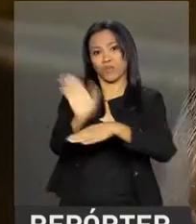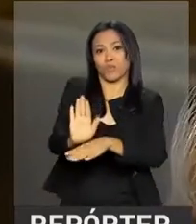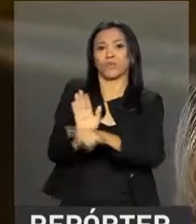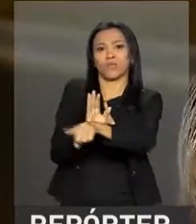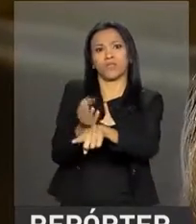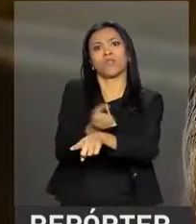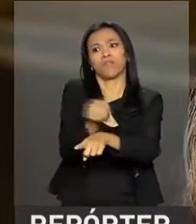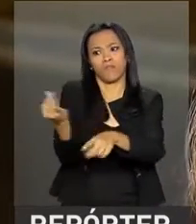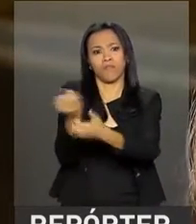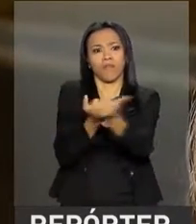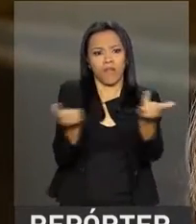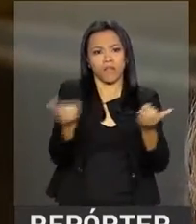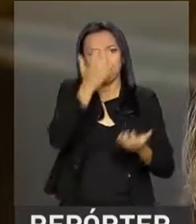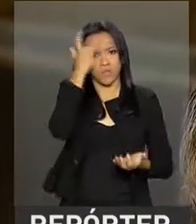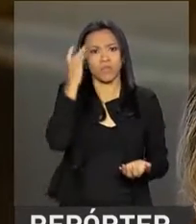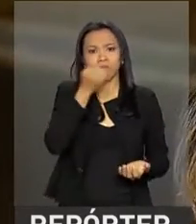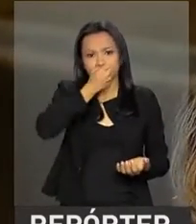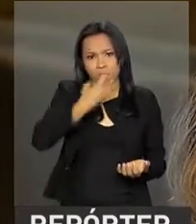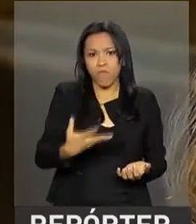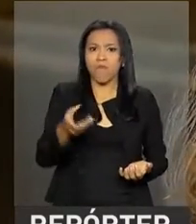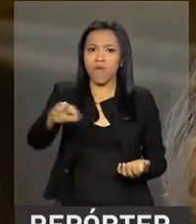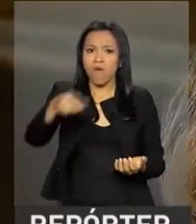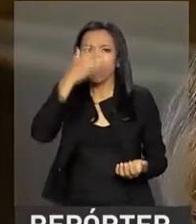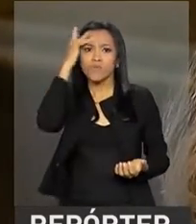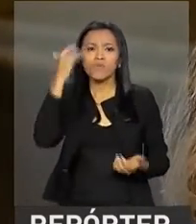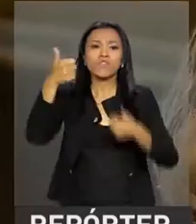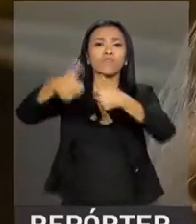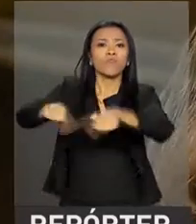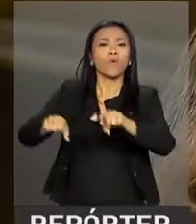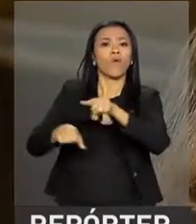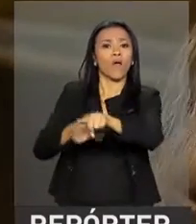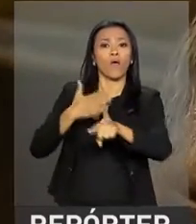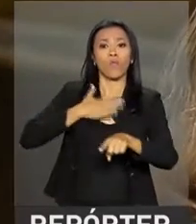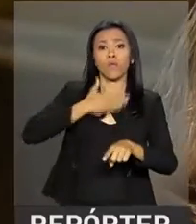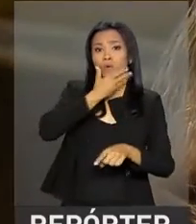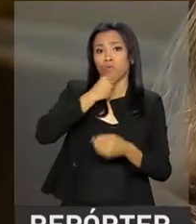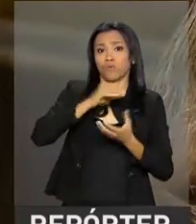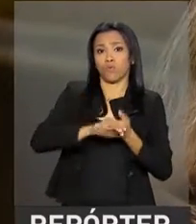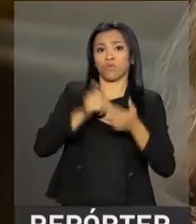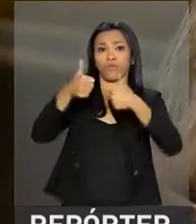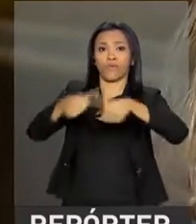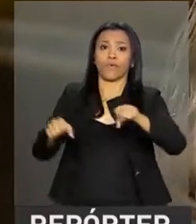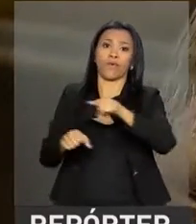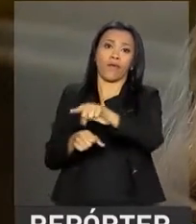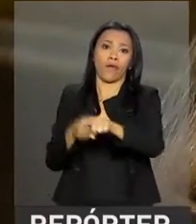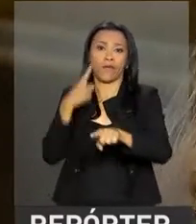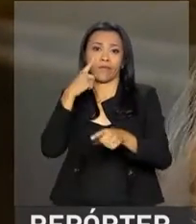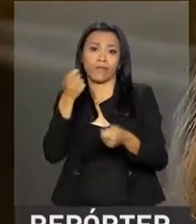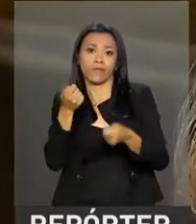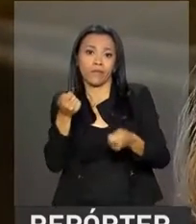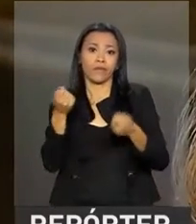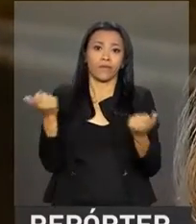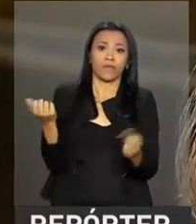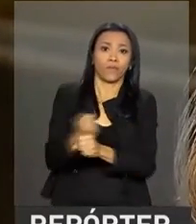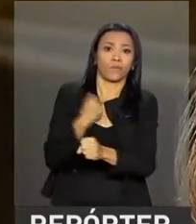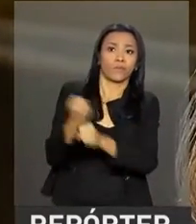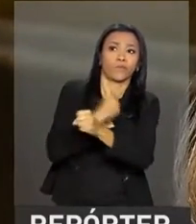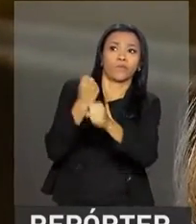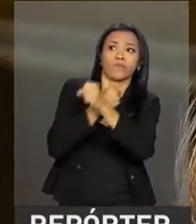muita gente boa na ilha, tem muita gente lá que ficou, meu esposo ficou. Ele tá tentando reconstruir, está